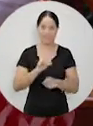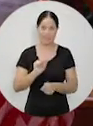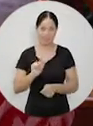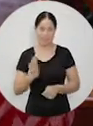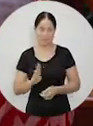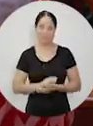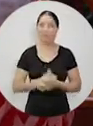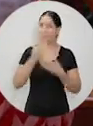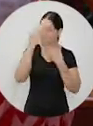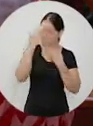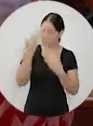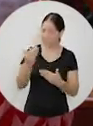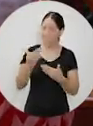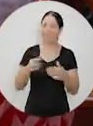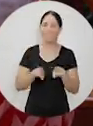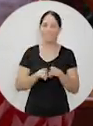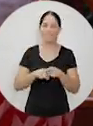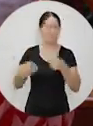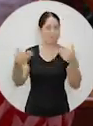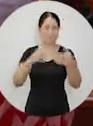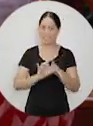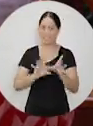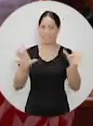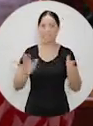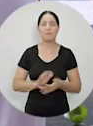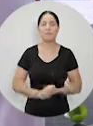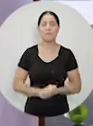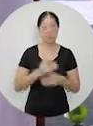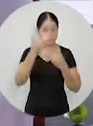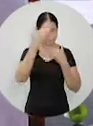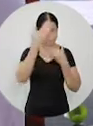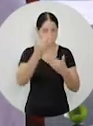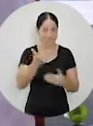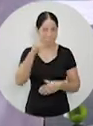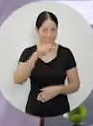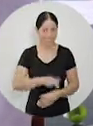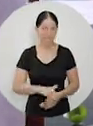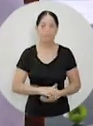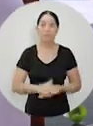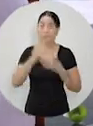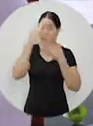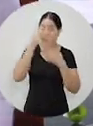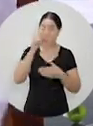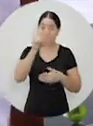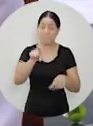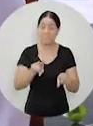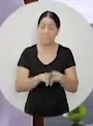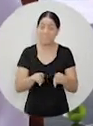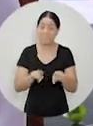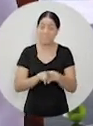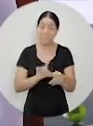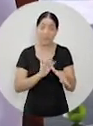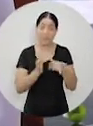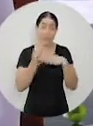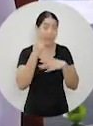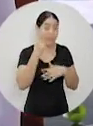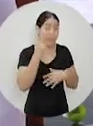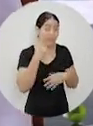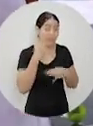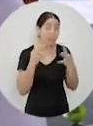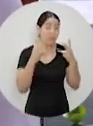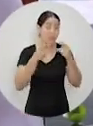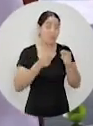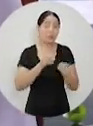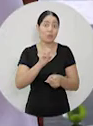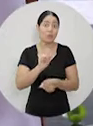OAB Entrevista. Muito obrigada. Estamos sempre à disposição. Obrigada, Cris, mais uma vez. E obrigada a você também que conferiu com a